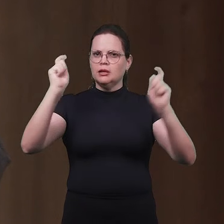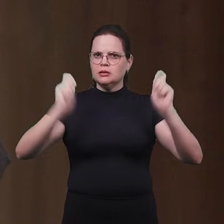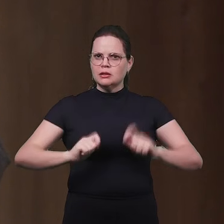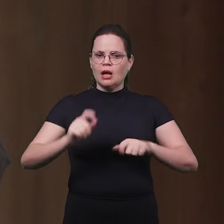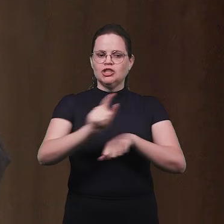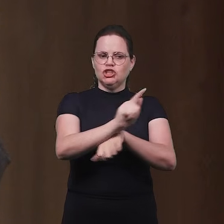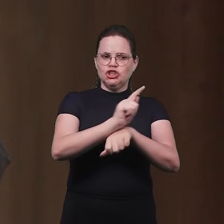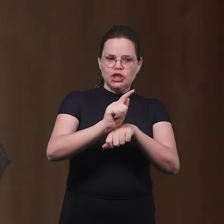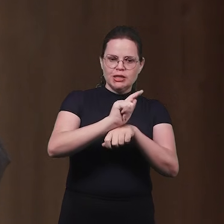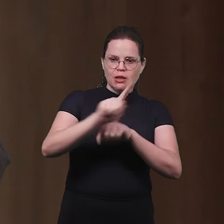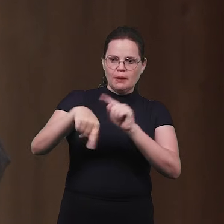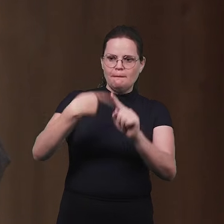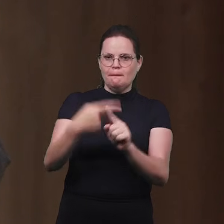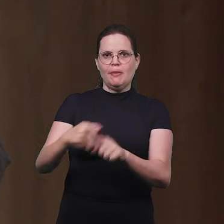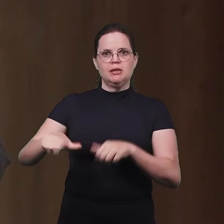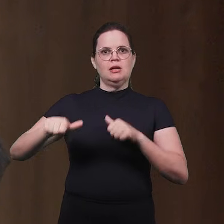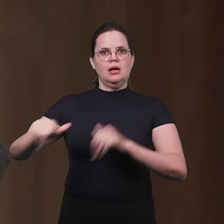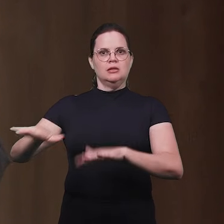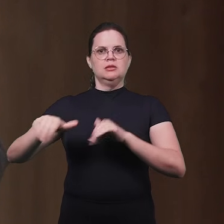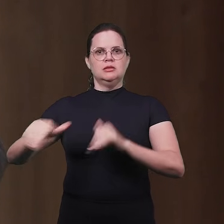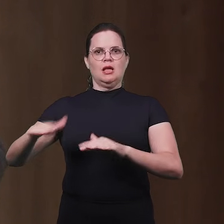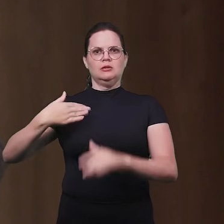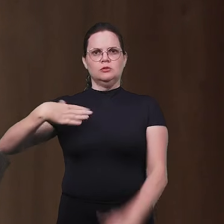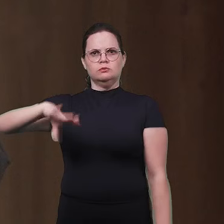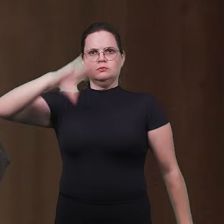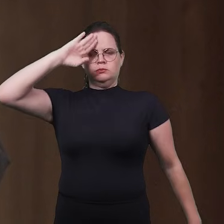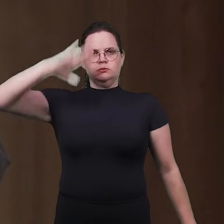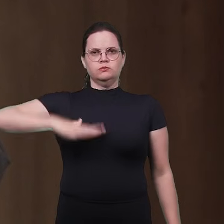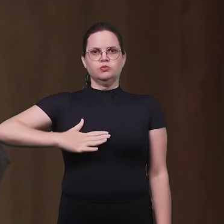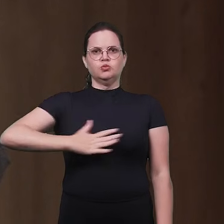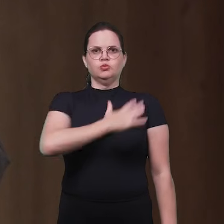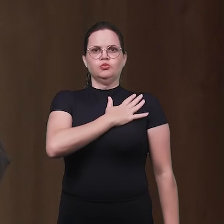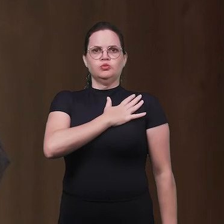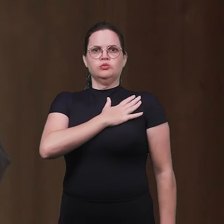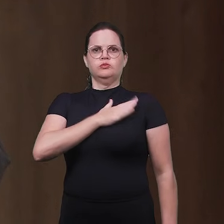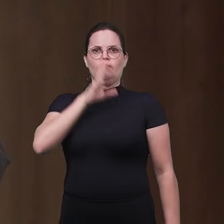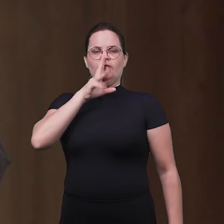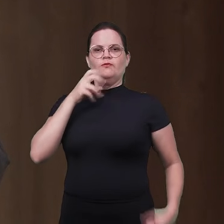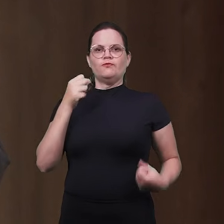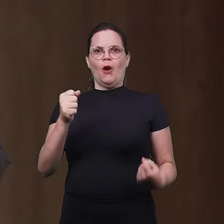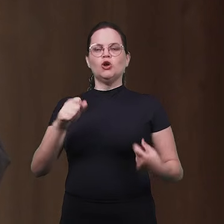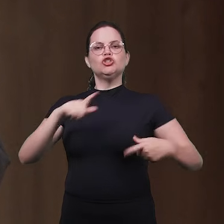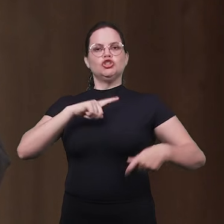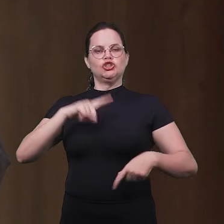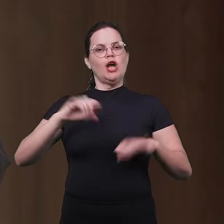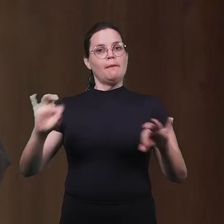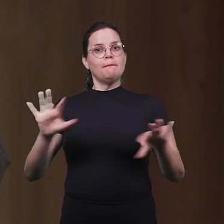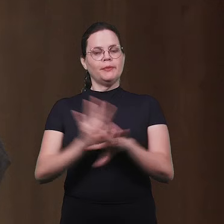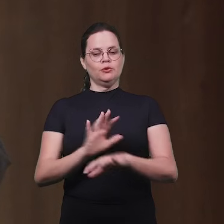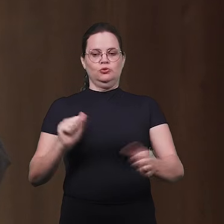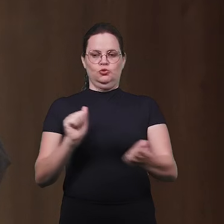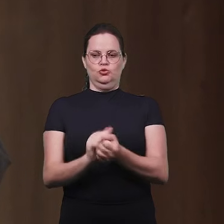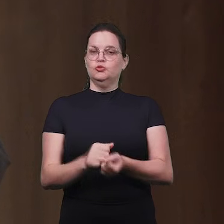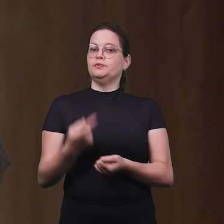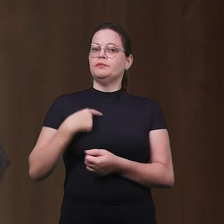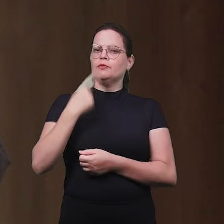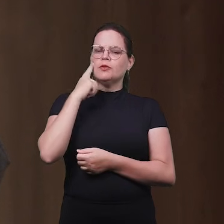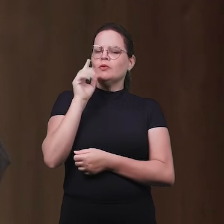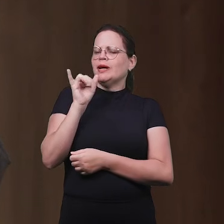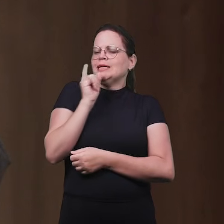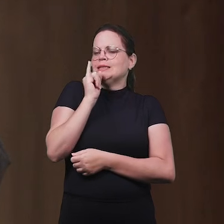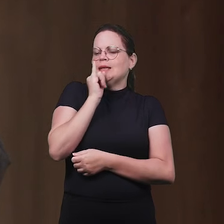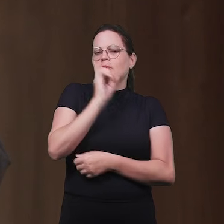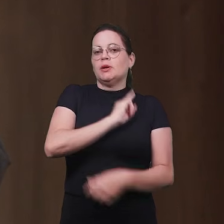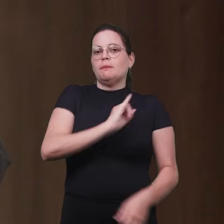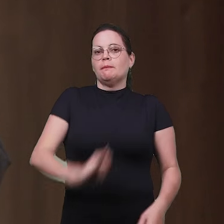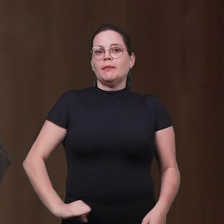rei tinha capacidade de gestão e tinha grandes generais com ele. É verdade. Quando se olha no Império